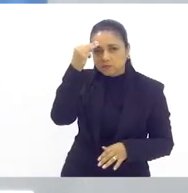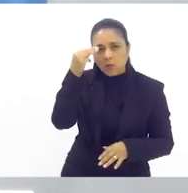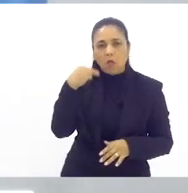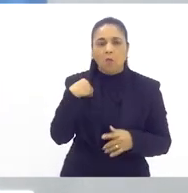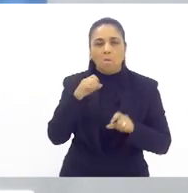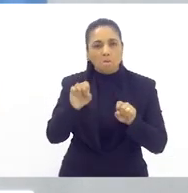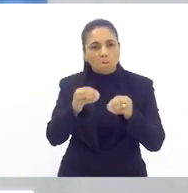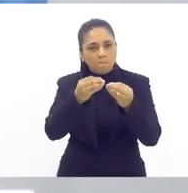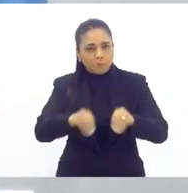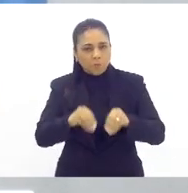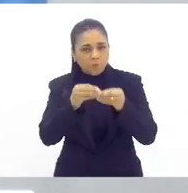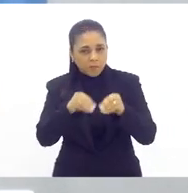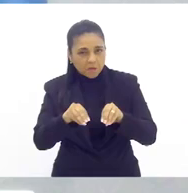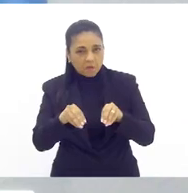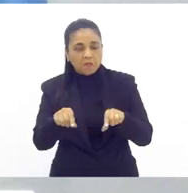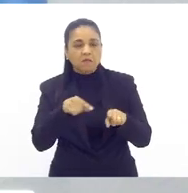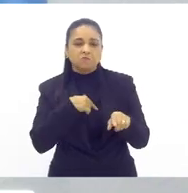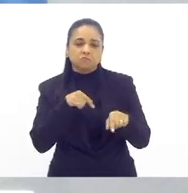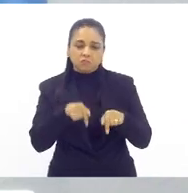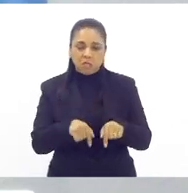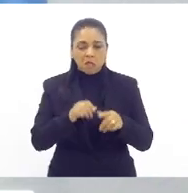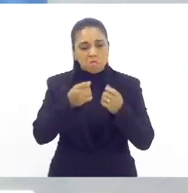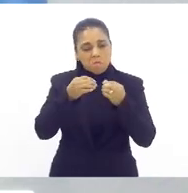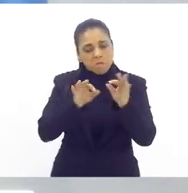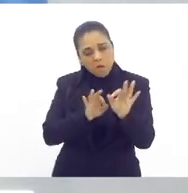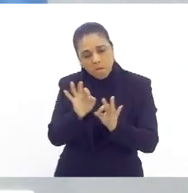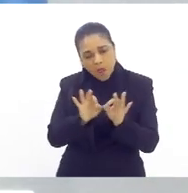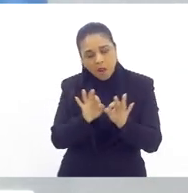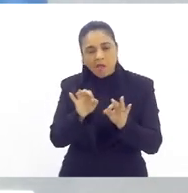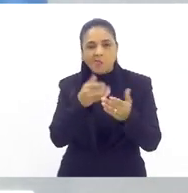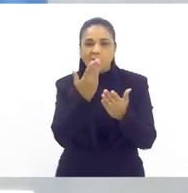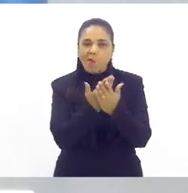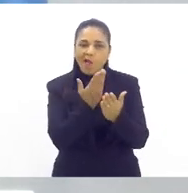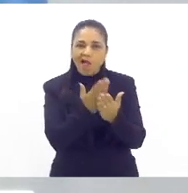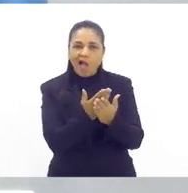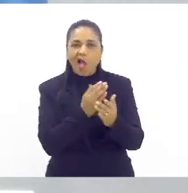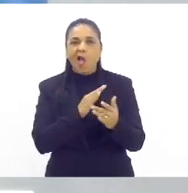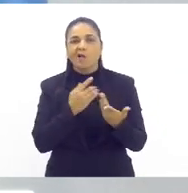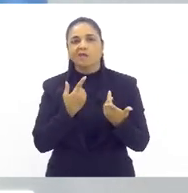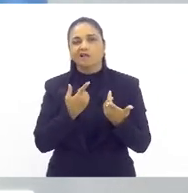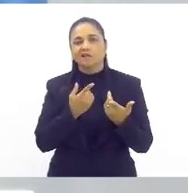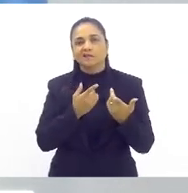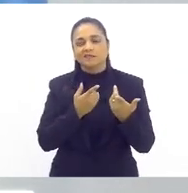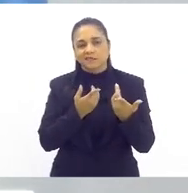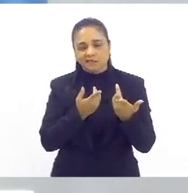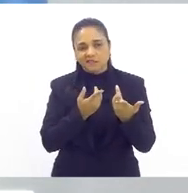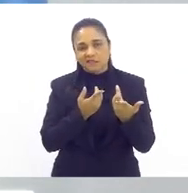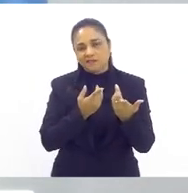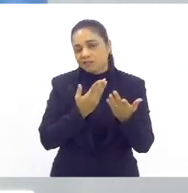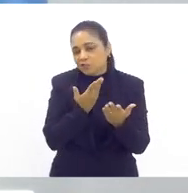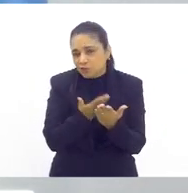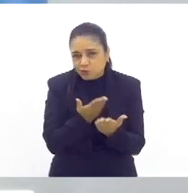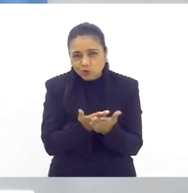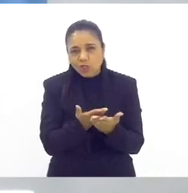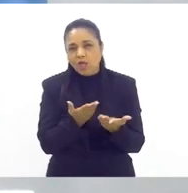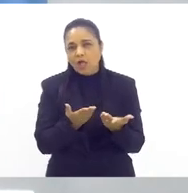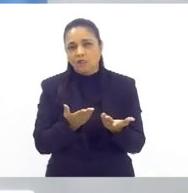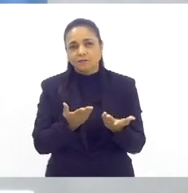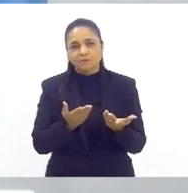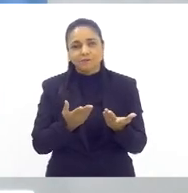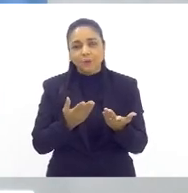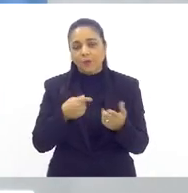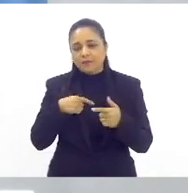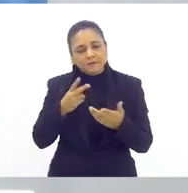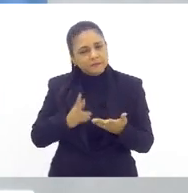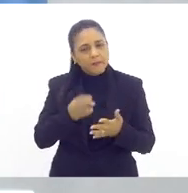aqui a gente podia estar preparando aula a gente podia estar se qualificando estudando e ao como colocou aqui o Luiz a gente está aqui em constante